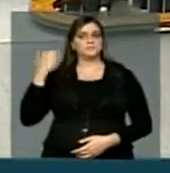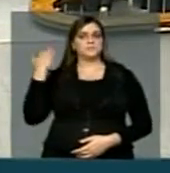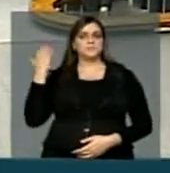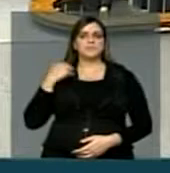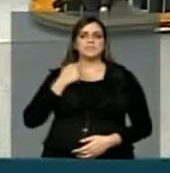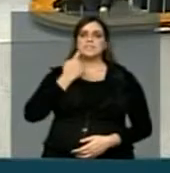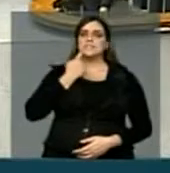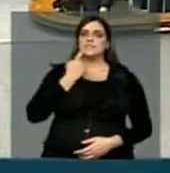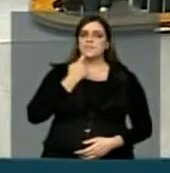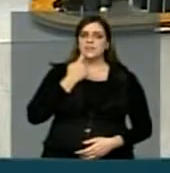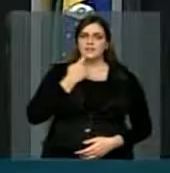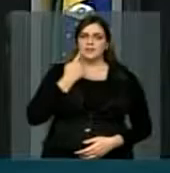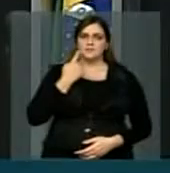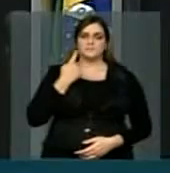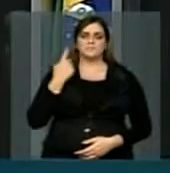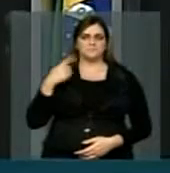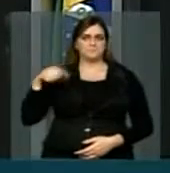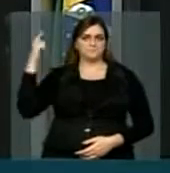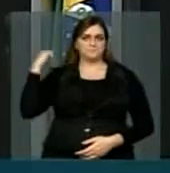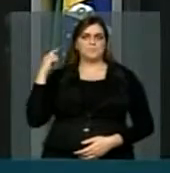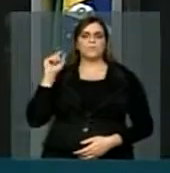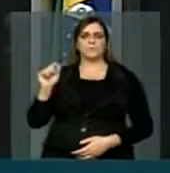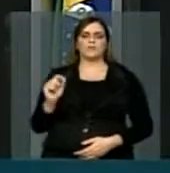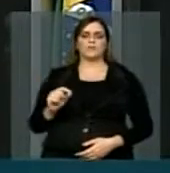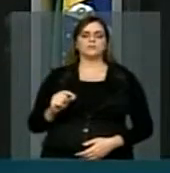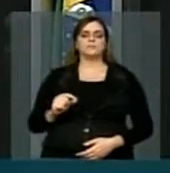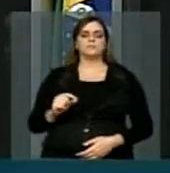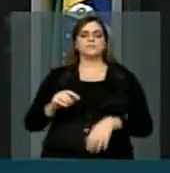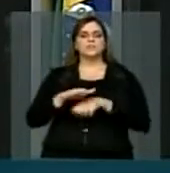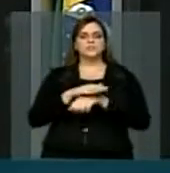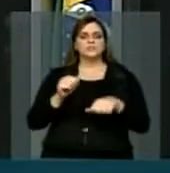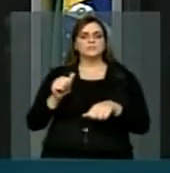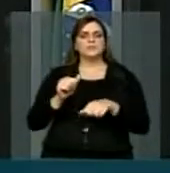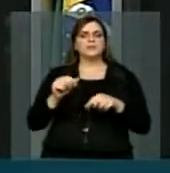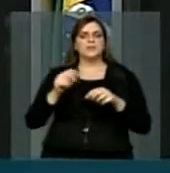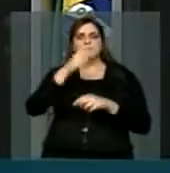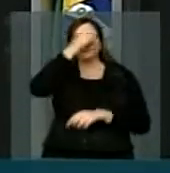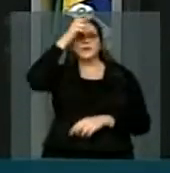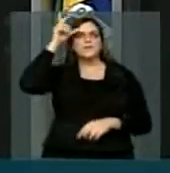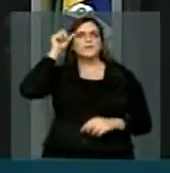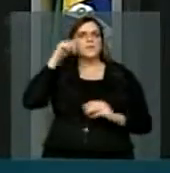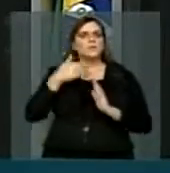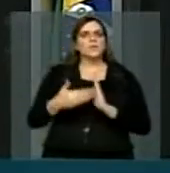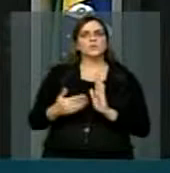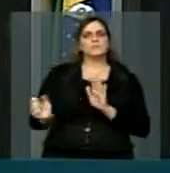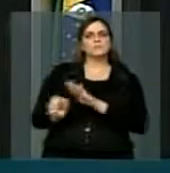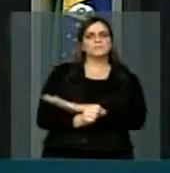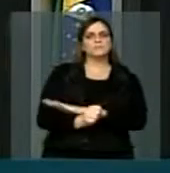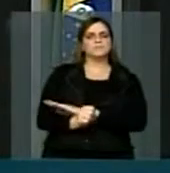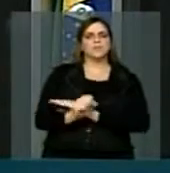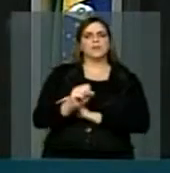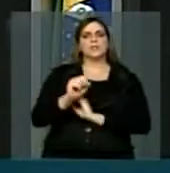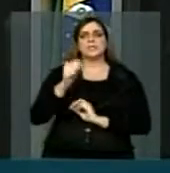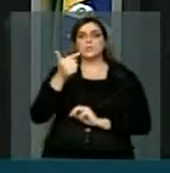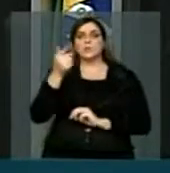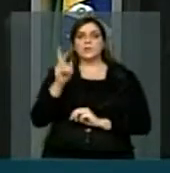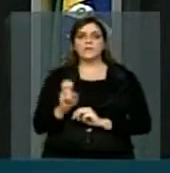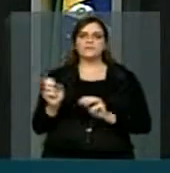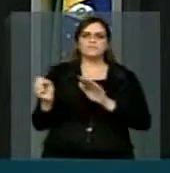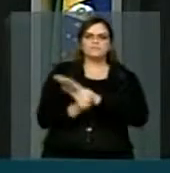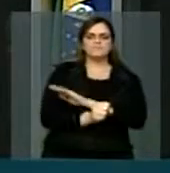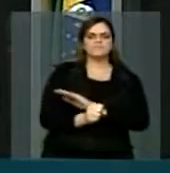na sexta-feira passada reunindo com os prefeitos eleitos e alguns que foram reeleitos e